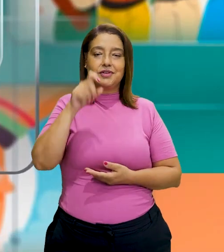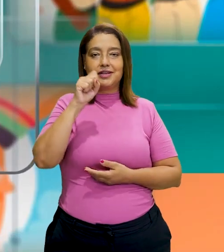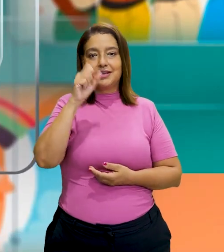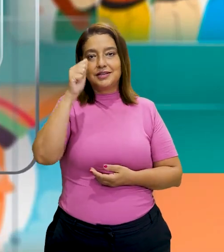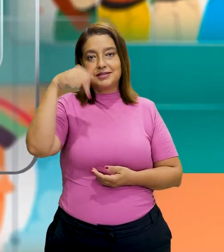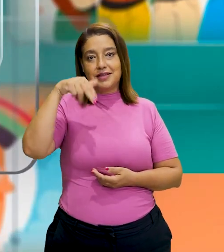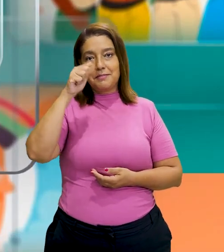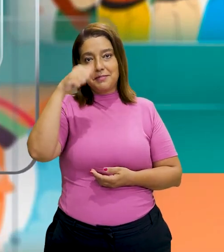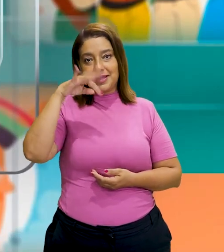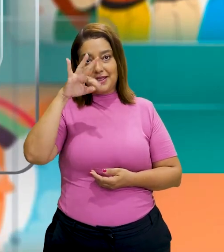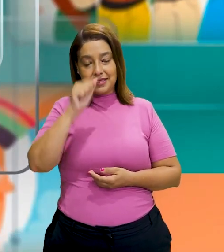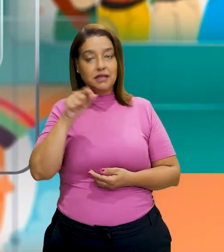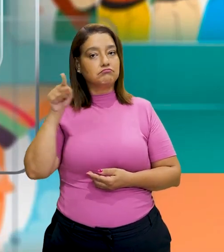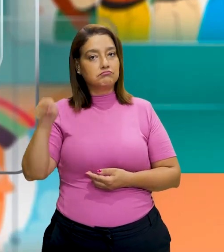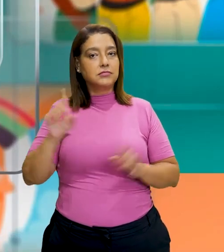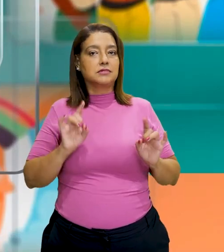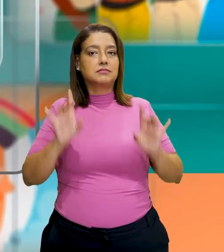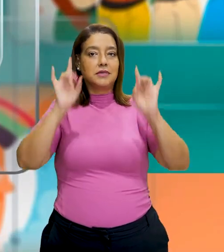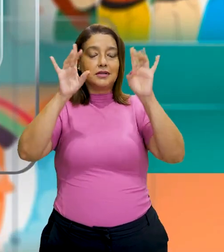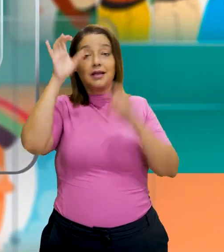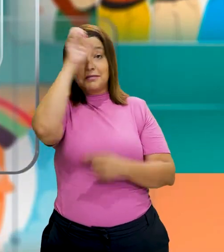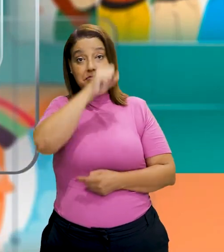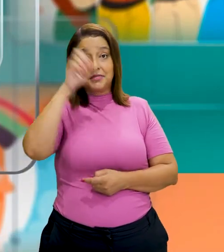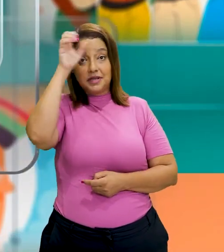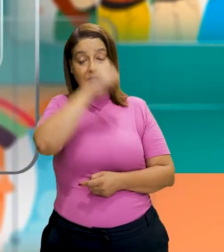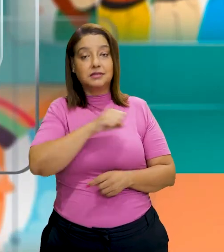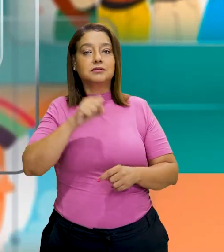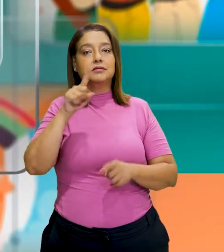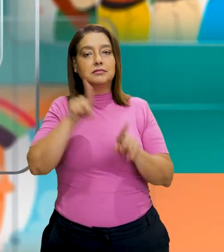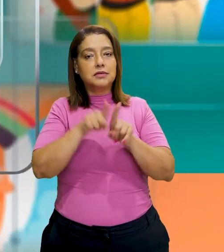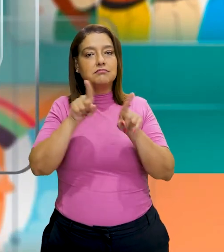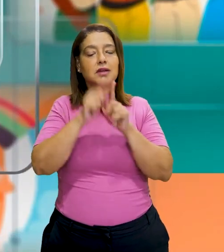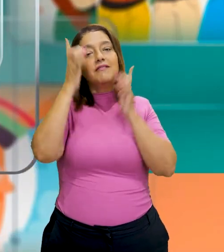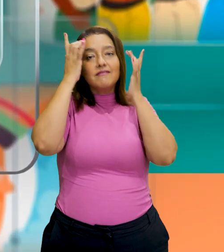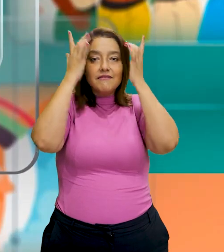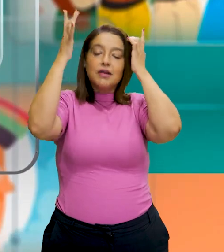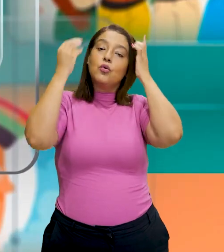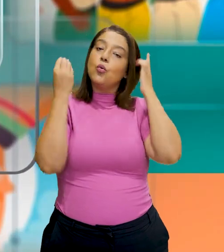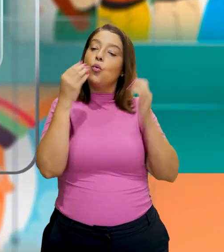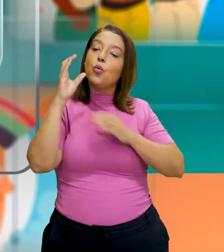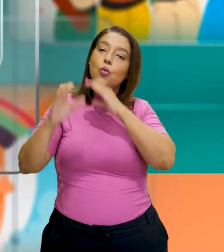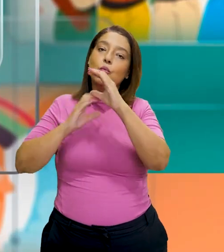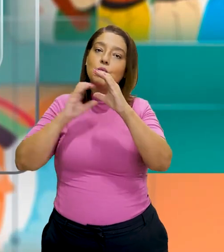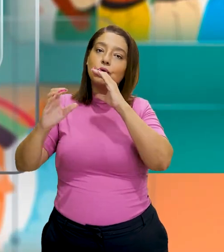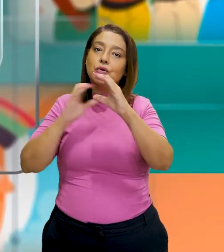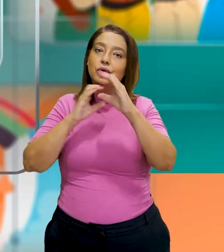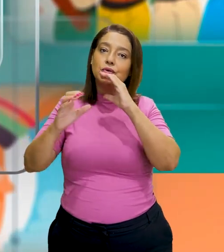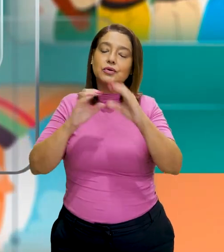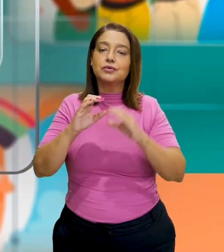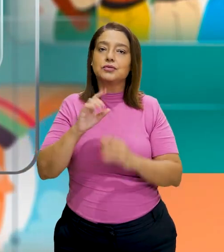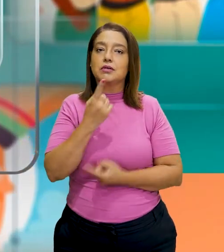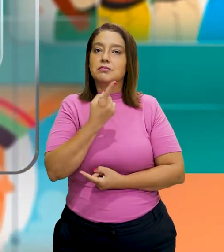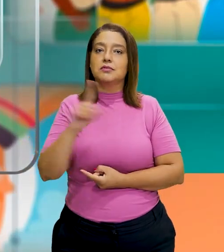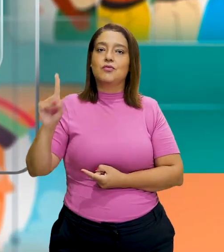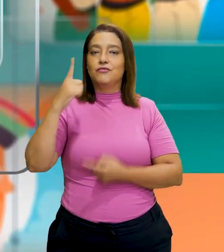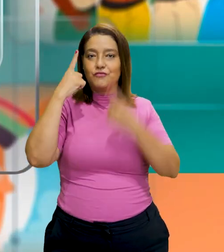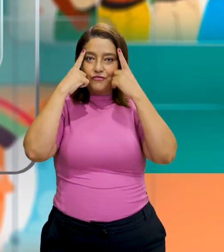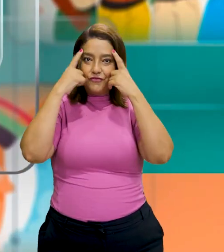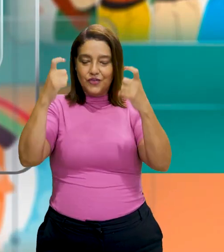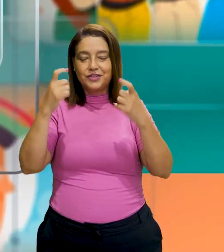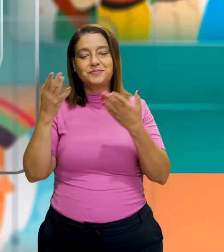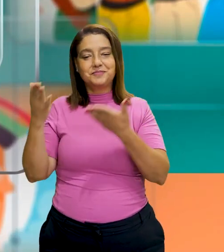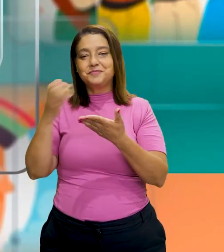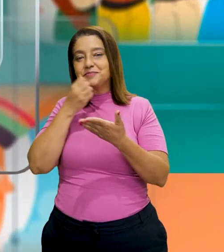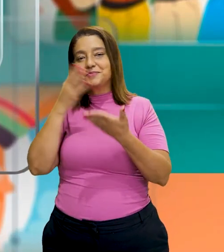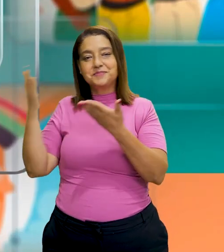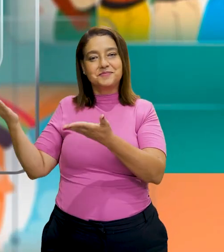Aguiar, especialista em neuroaprendizagem e facilitadora da comunicação não violenta.